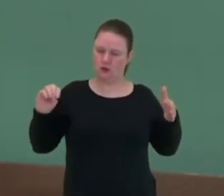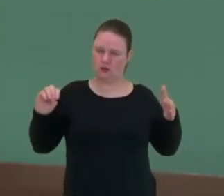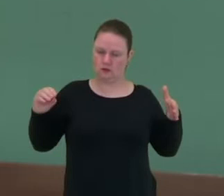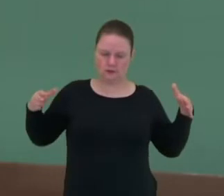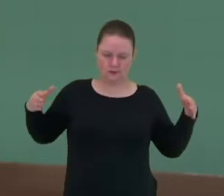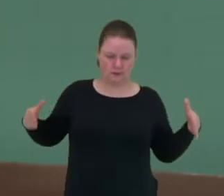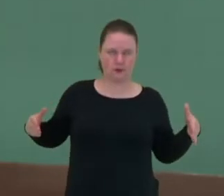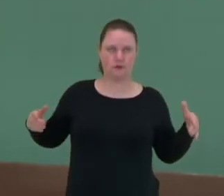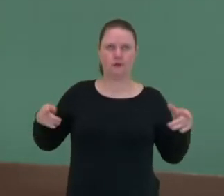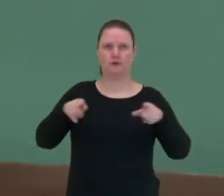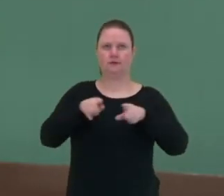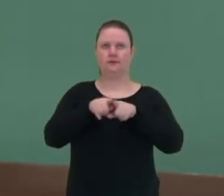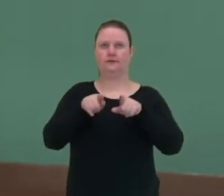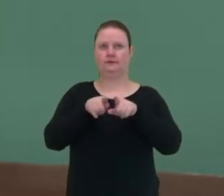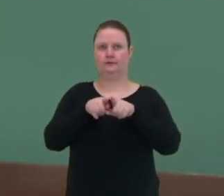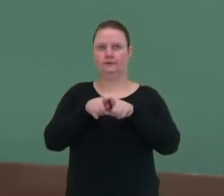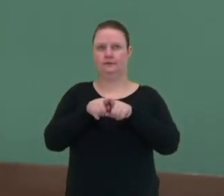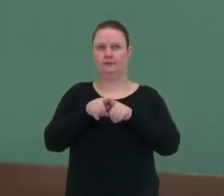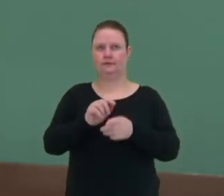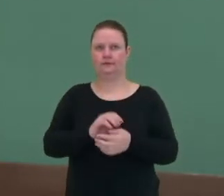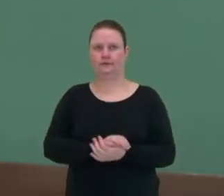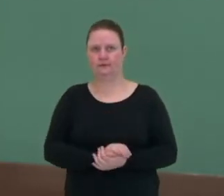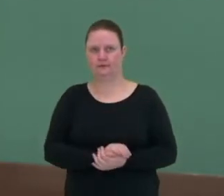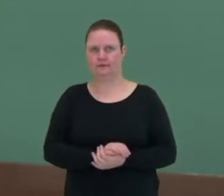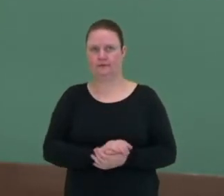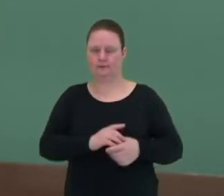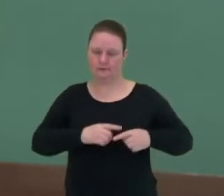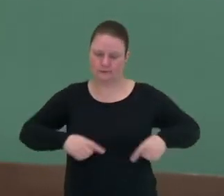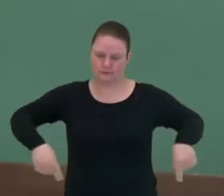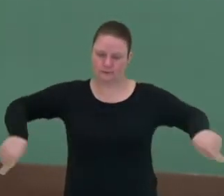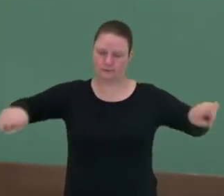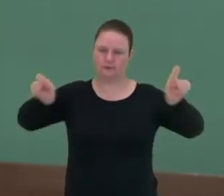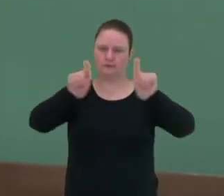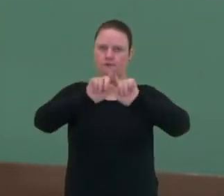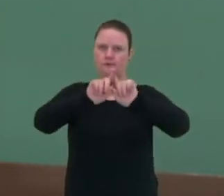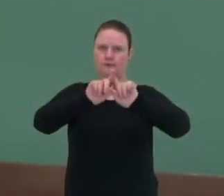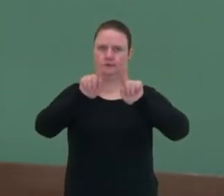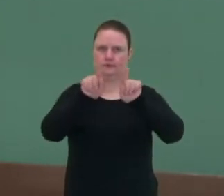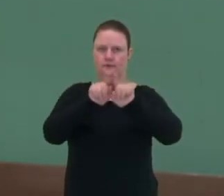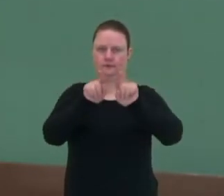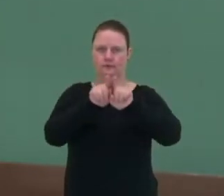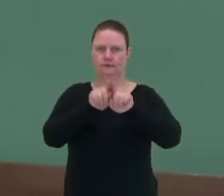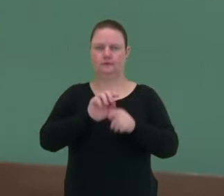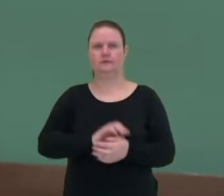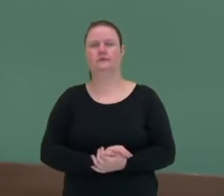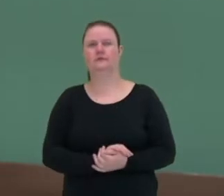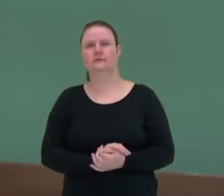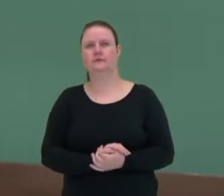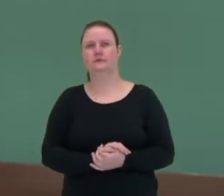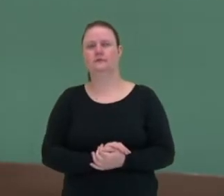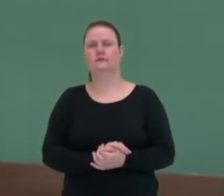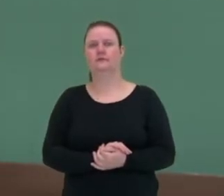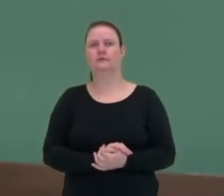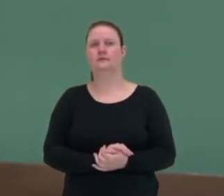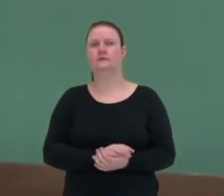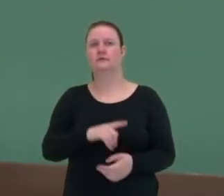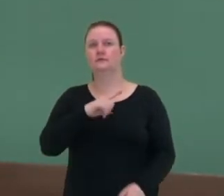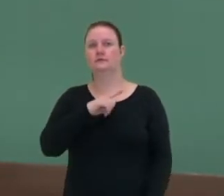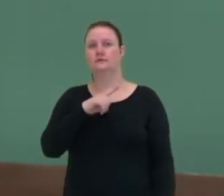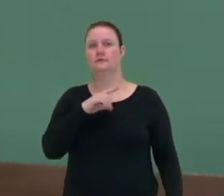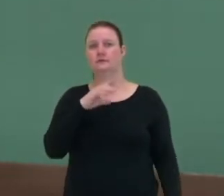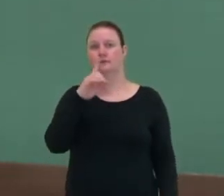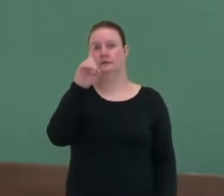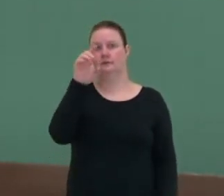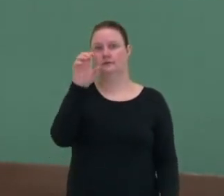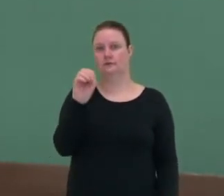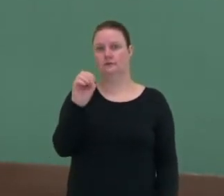também grande, o alvo acaba ficando muito pequeno a essa distância. O alvo é formado então por 10